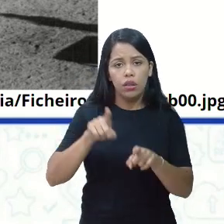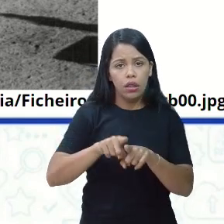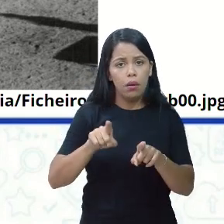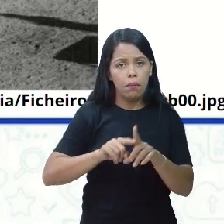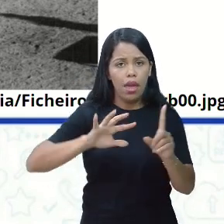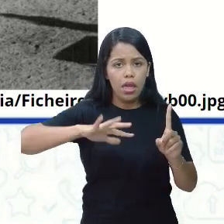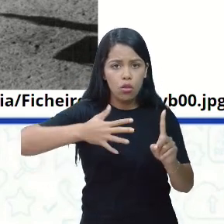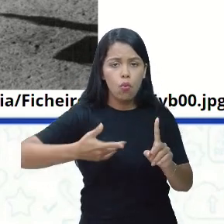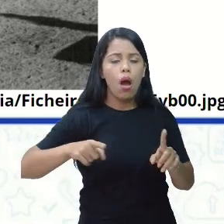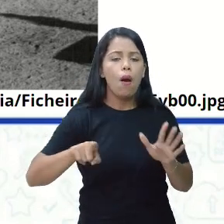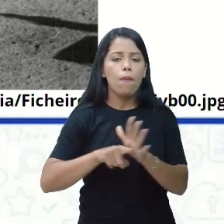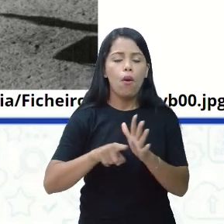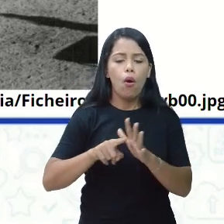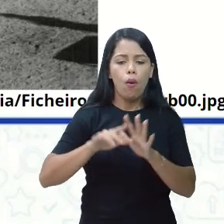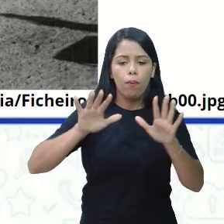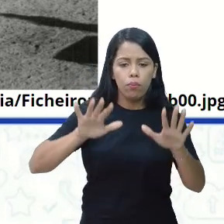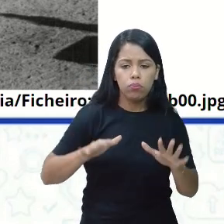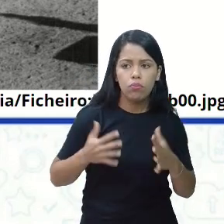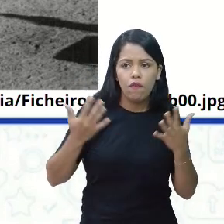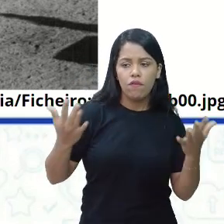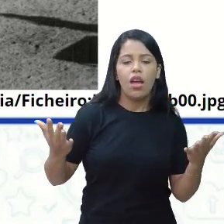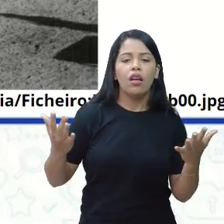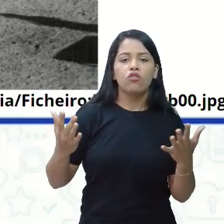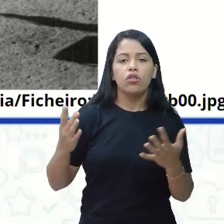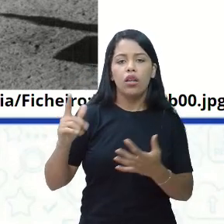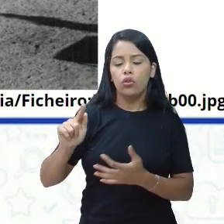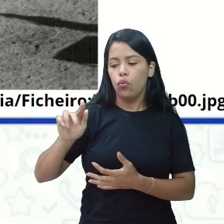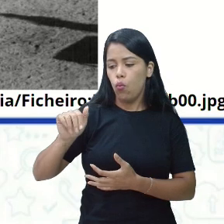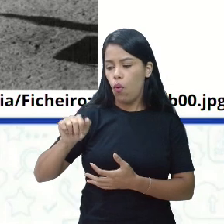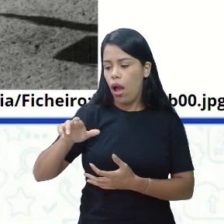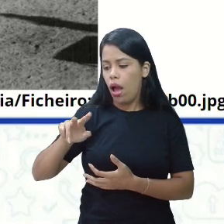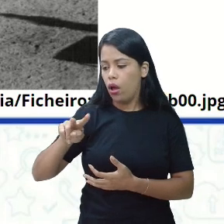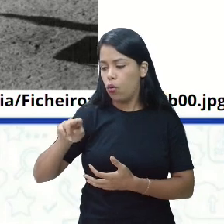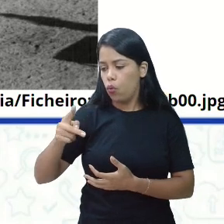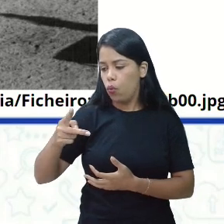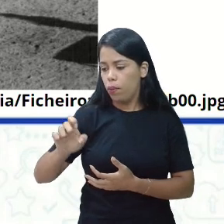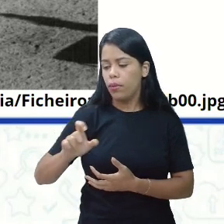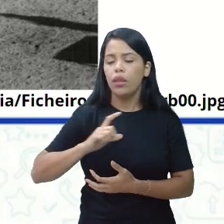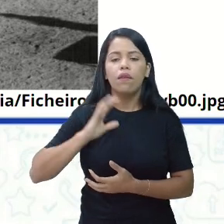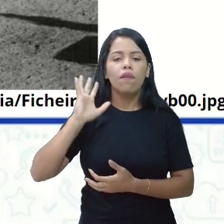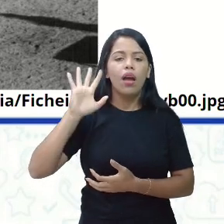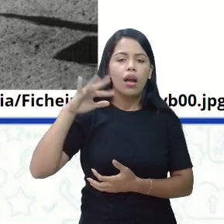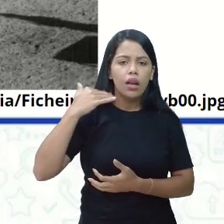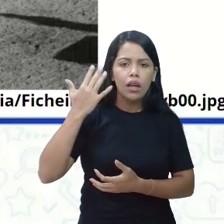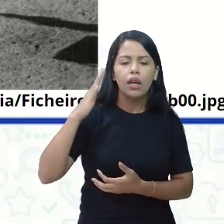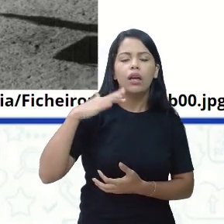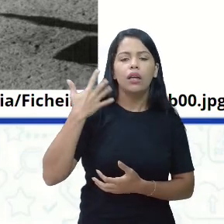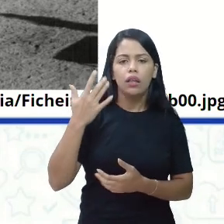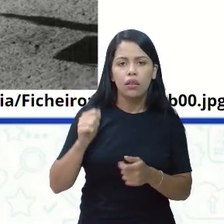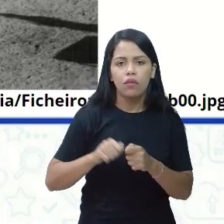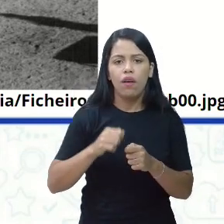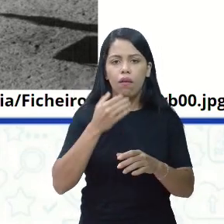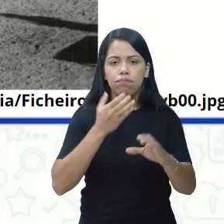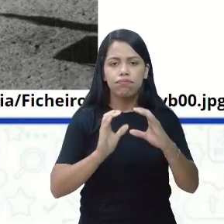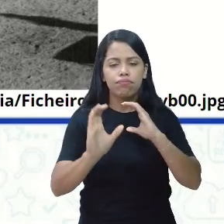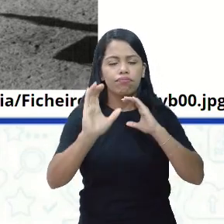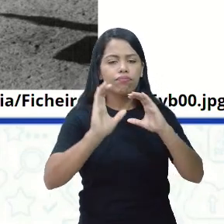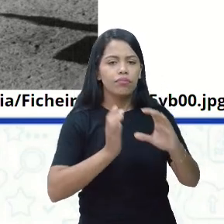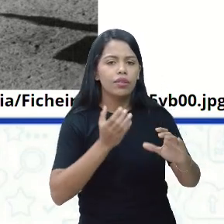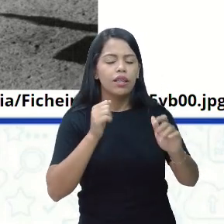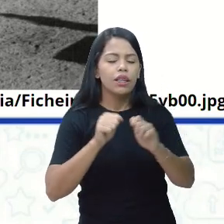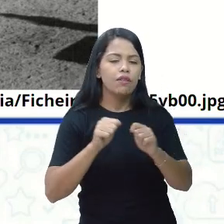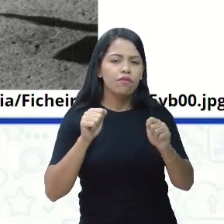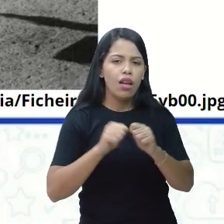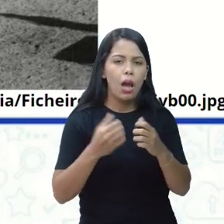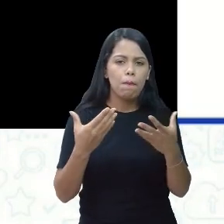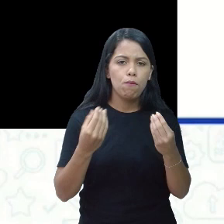eles cantam, né? Muito dos cantos que faz essa música indígena, né? Que a gente viu que é uma